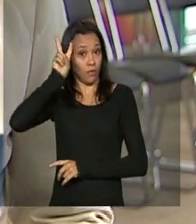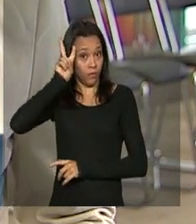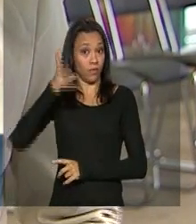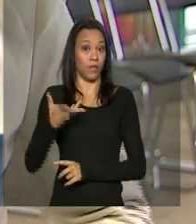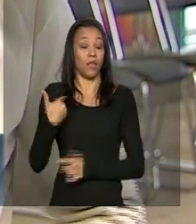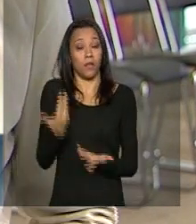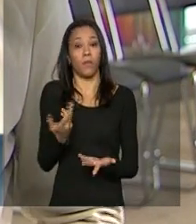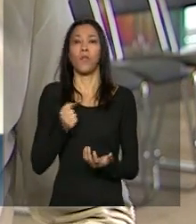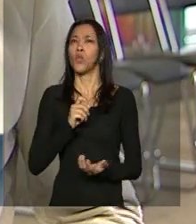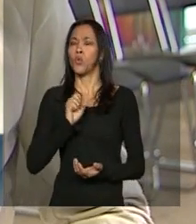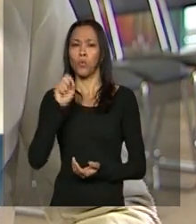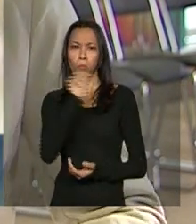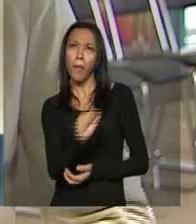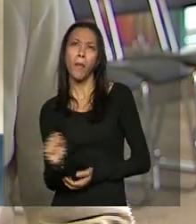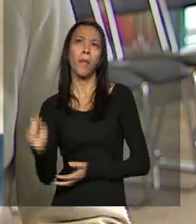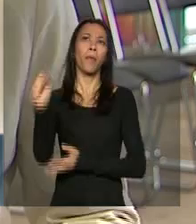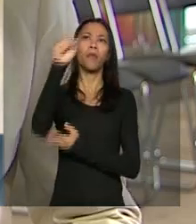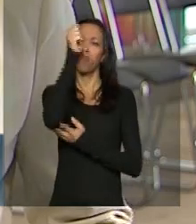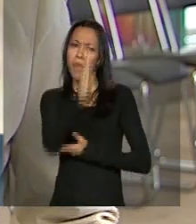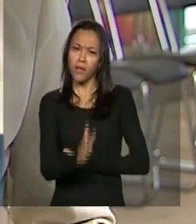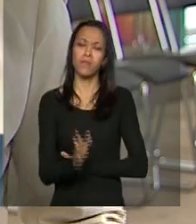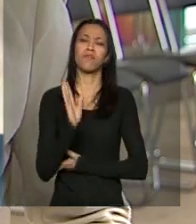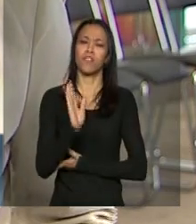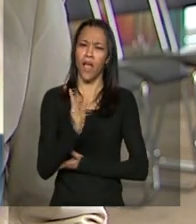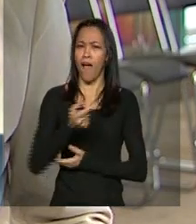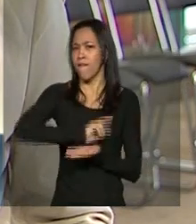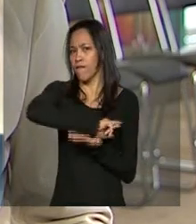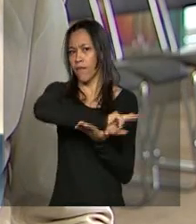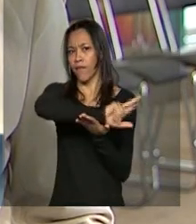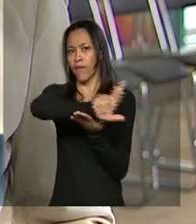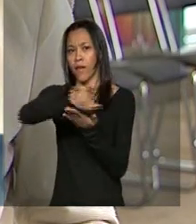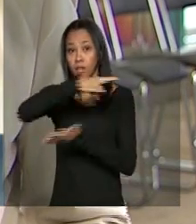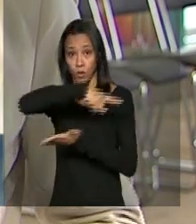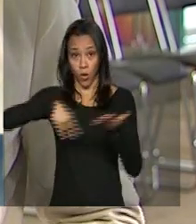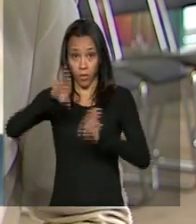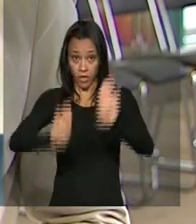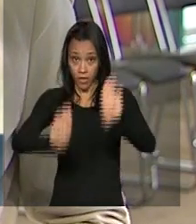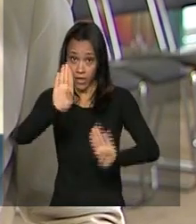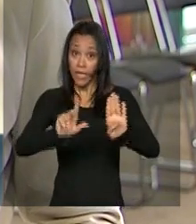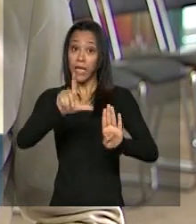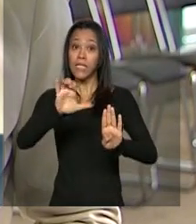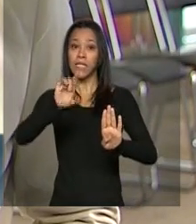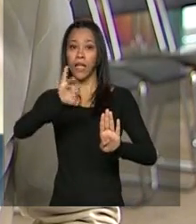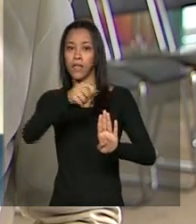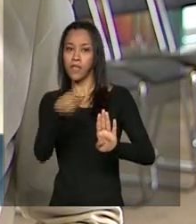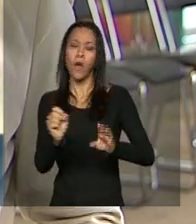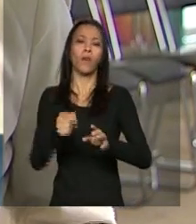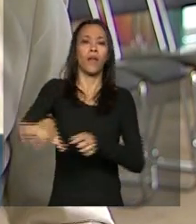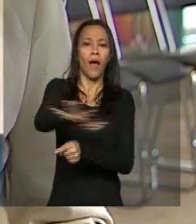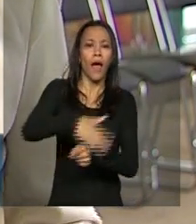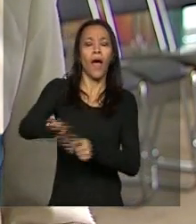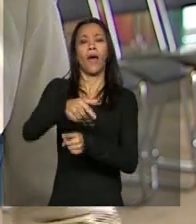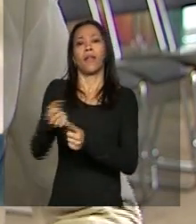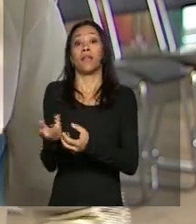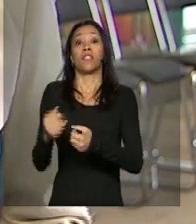Em todo o país, já foram realizadas diversas licitações na área de transportes, energia